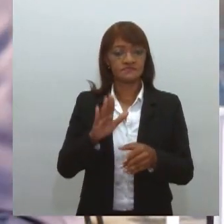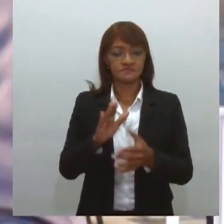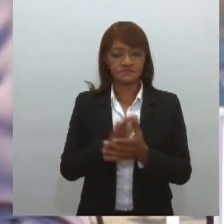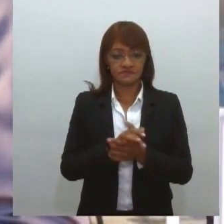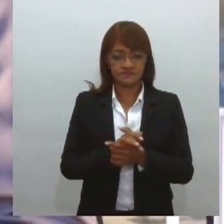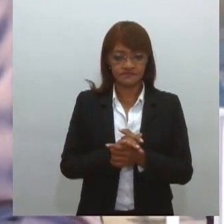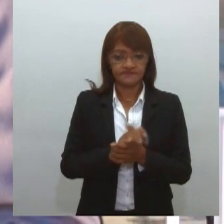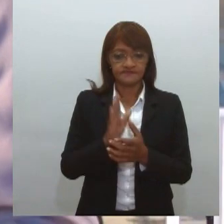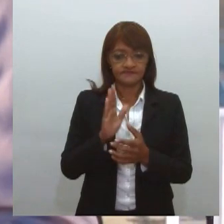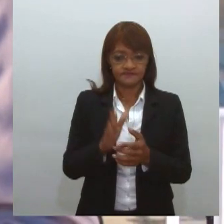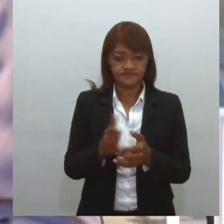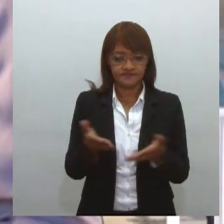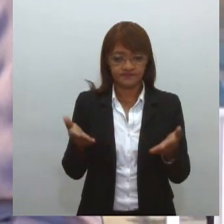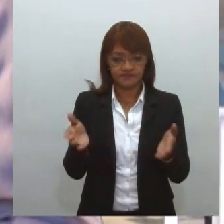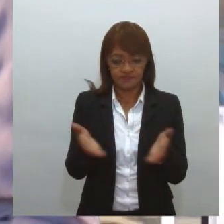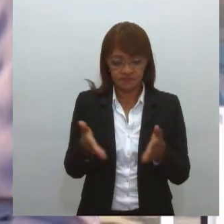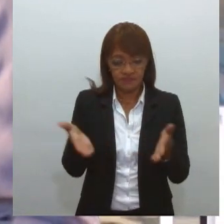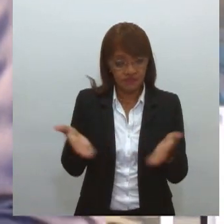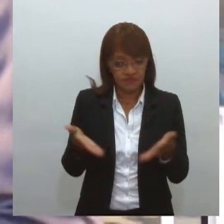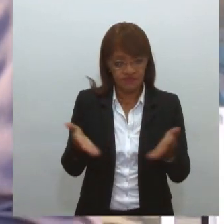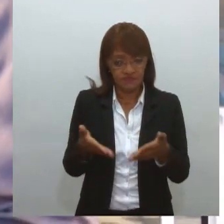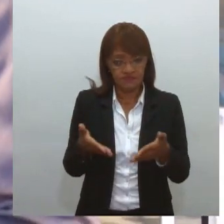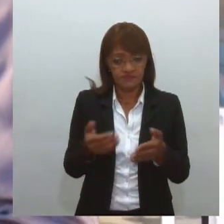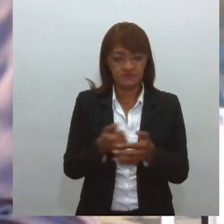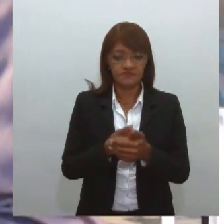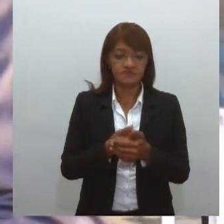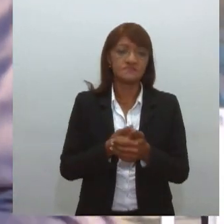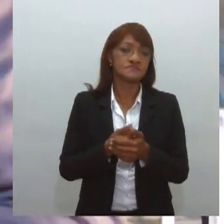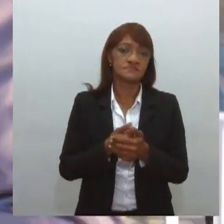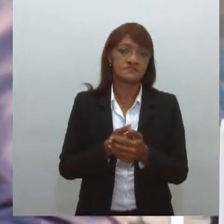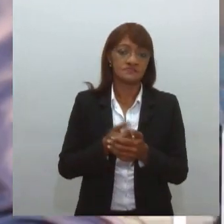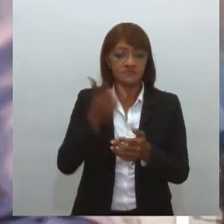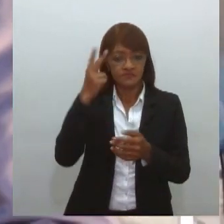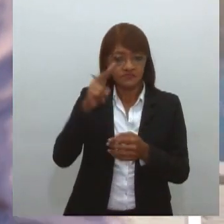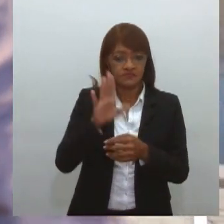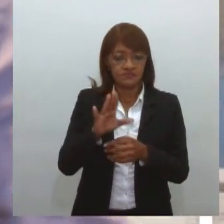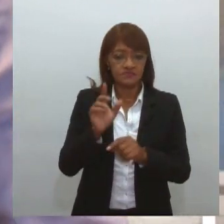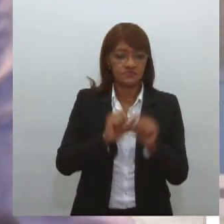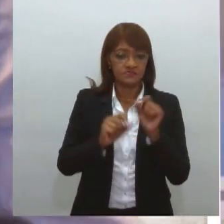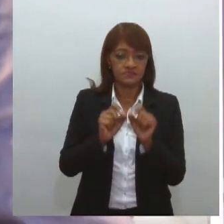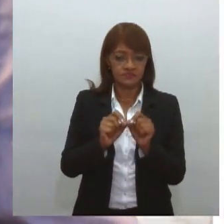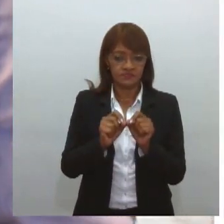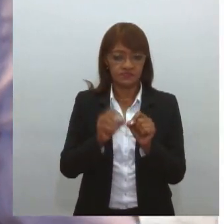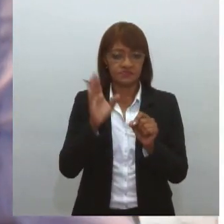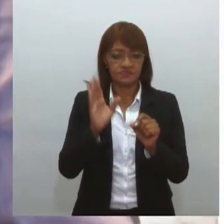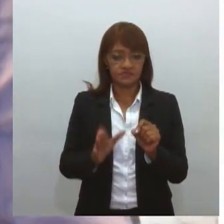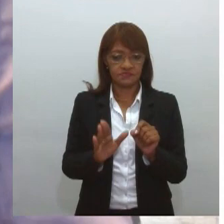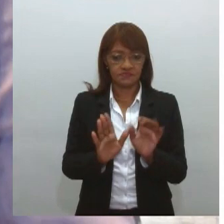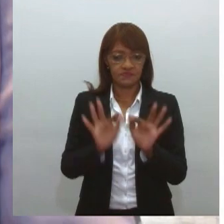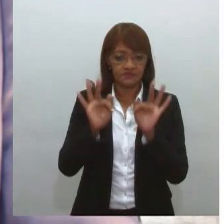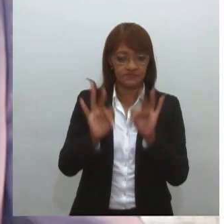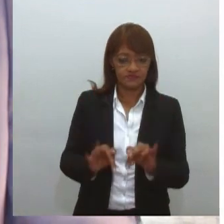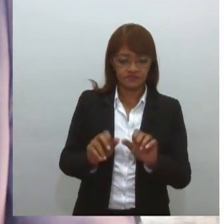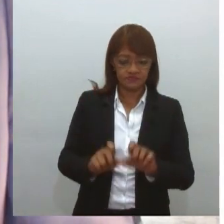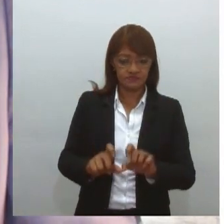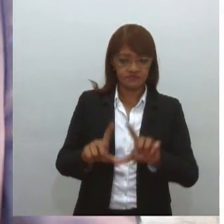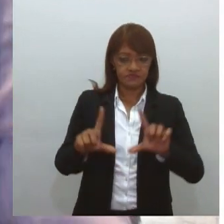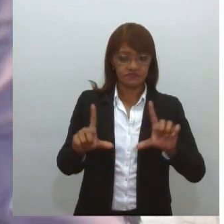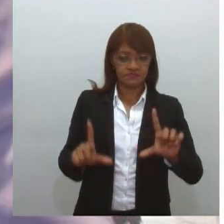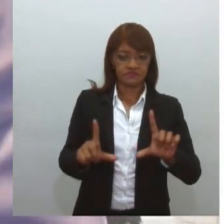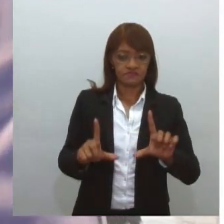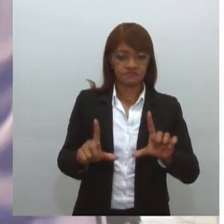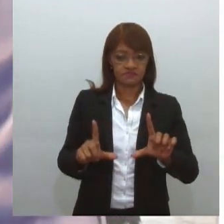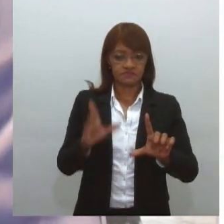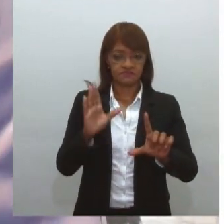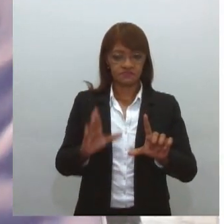já estão bem próximos agora, são exatamente aquele do final da janela partidária, no período em que o vereador